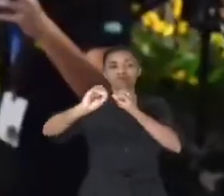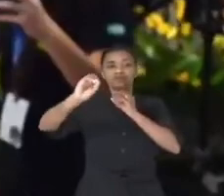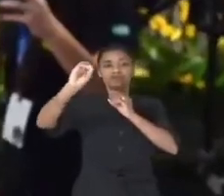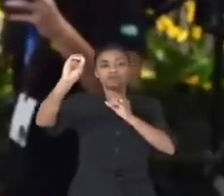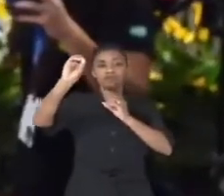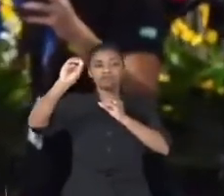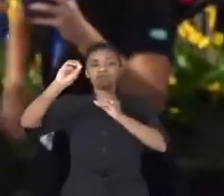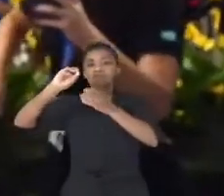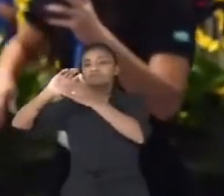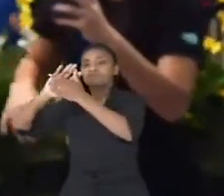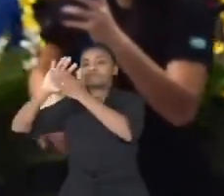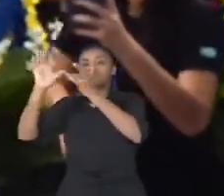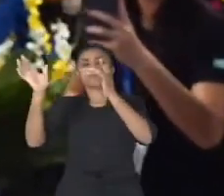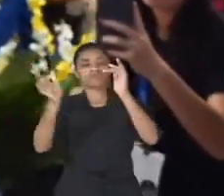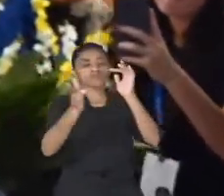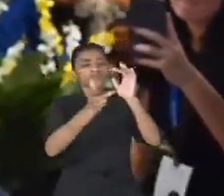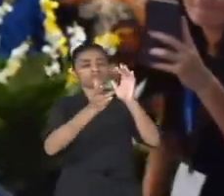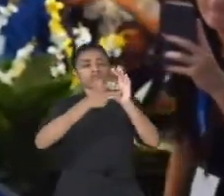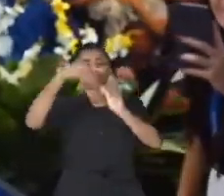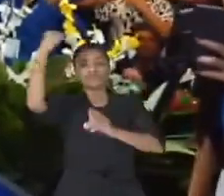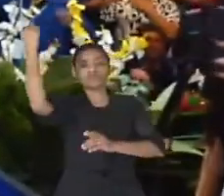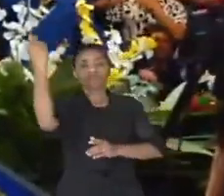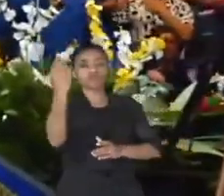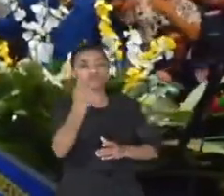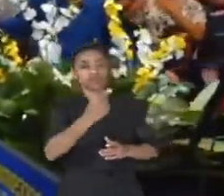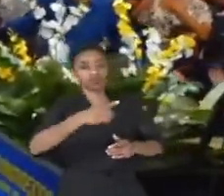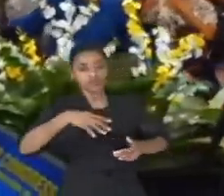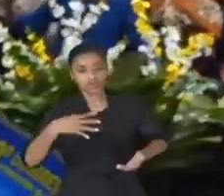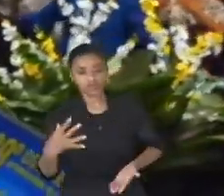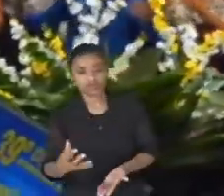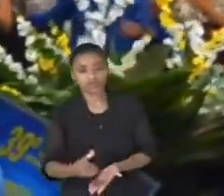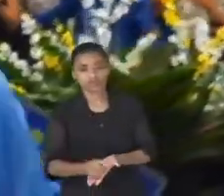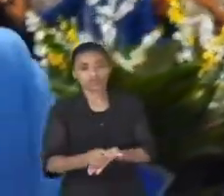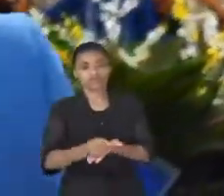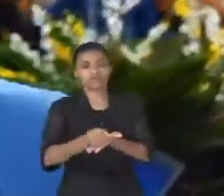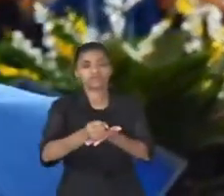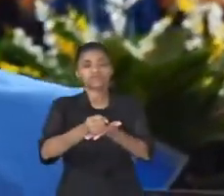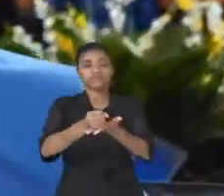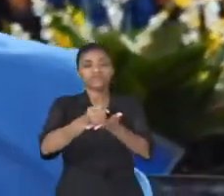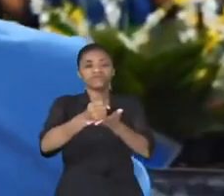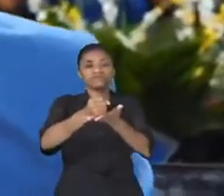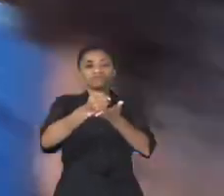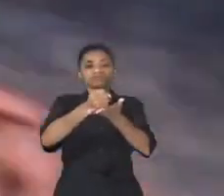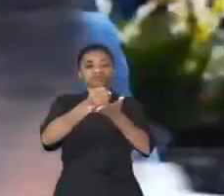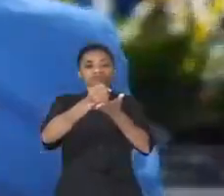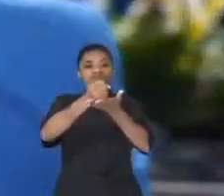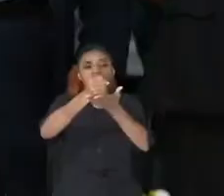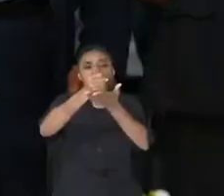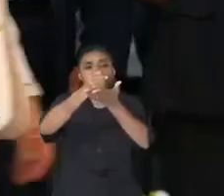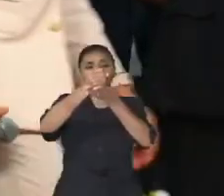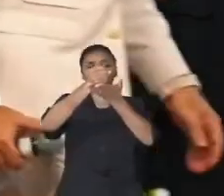Ele vem e vivos cá.